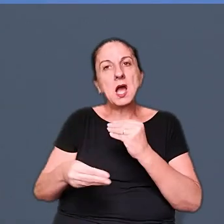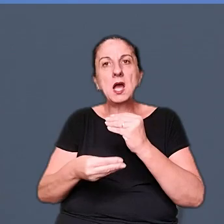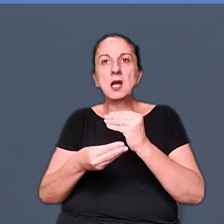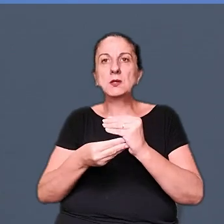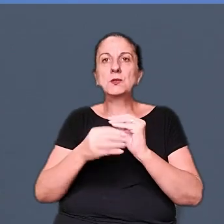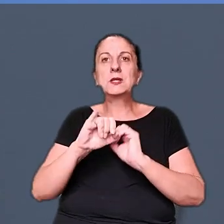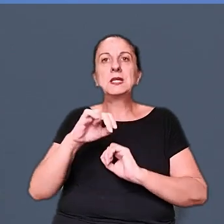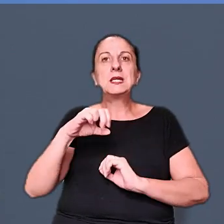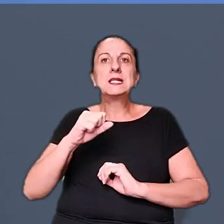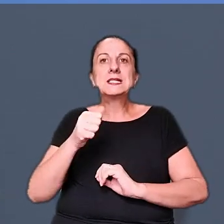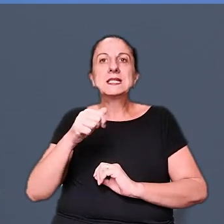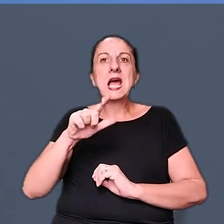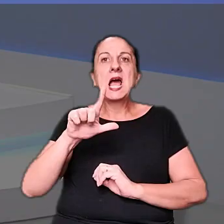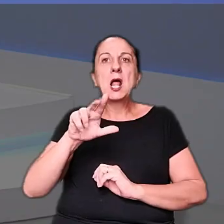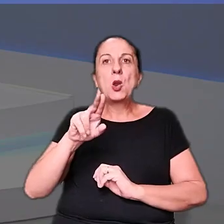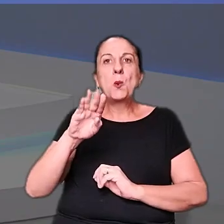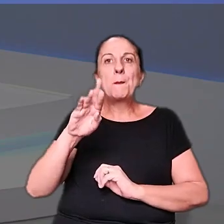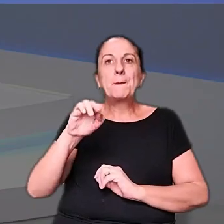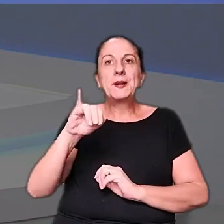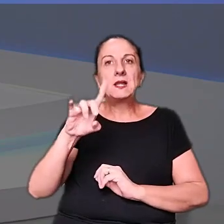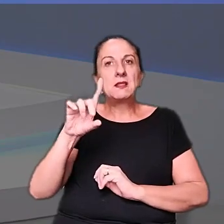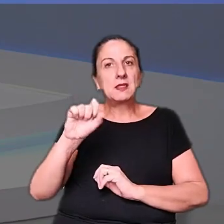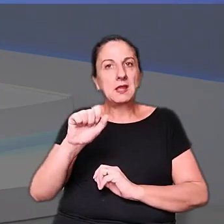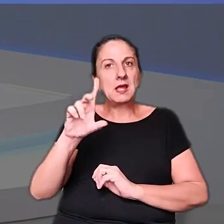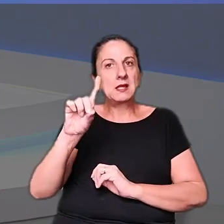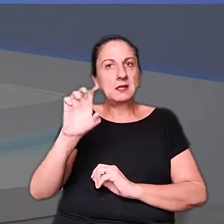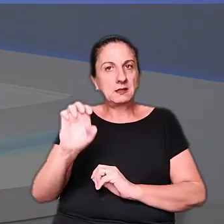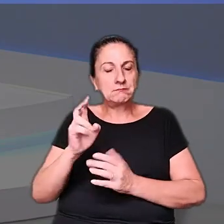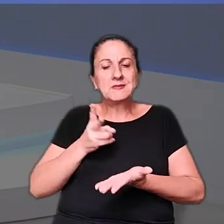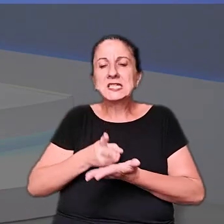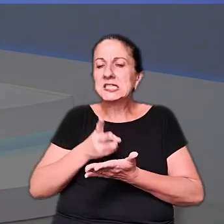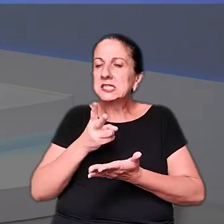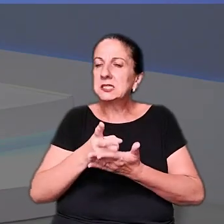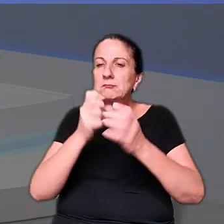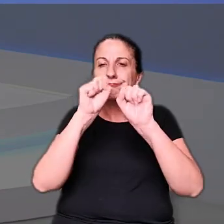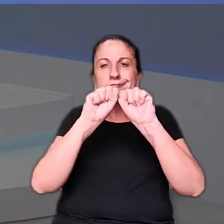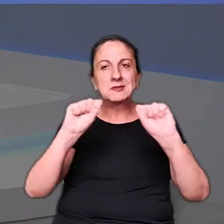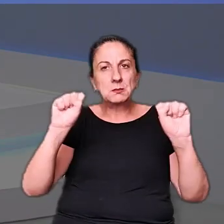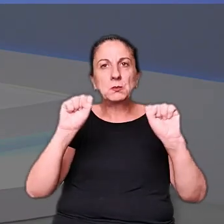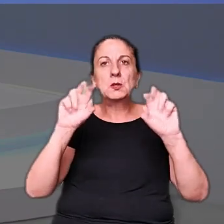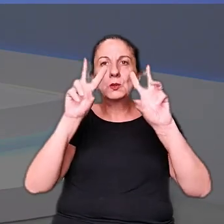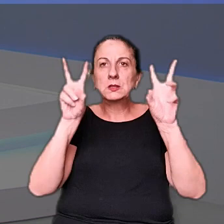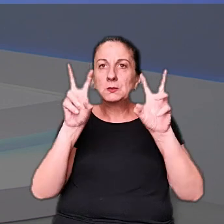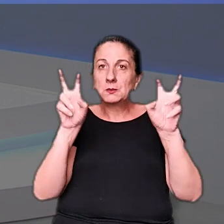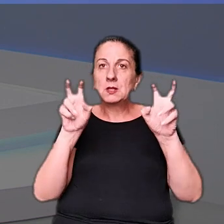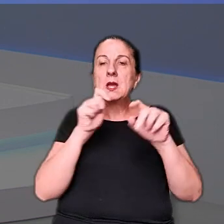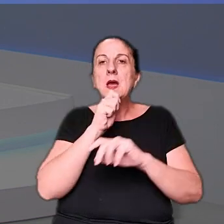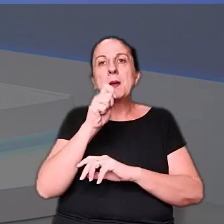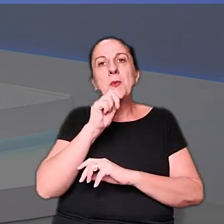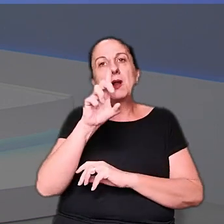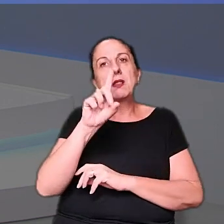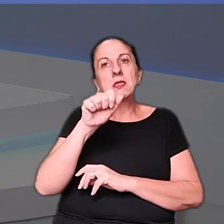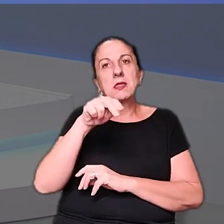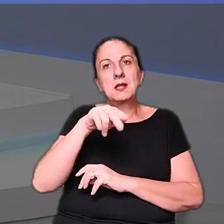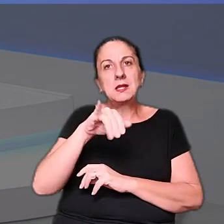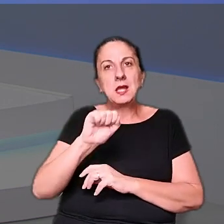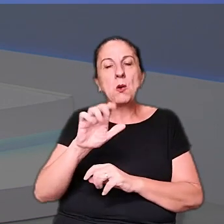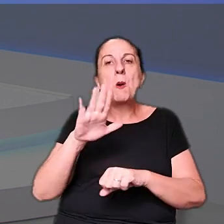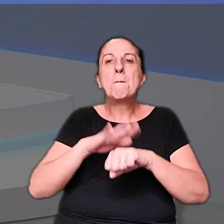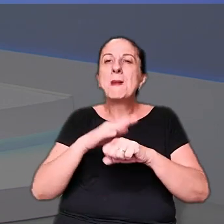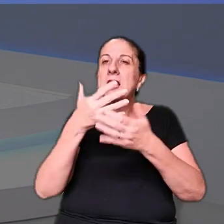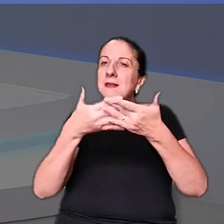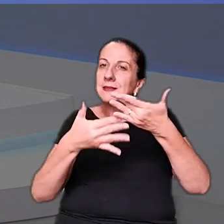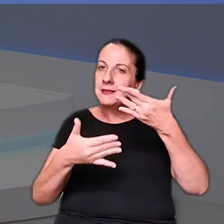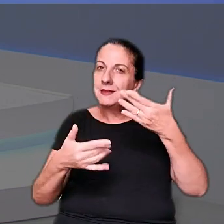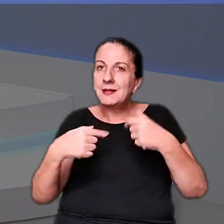direito ao adicional de insalubridade. A decisão da quarta turma seguiu a jurisprudência do tribunal sobre o tema. E o repórter Daniel Vasques tem